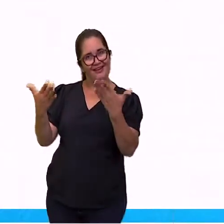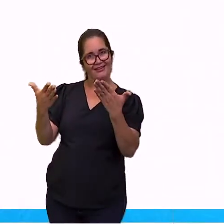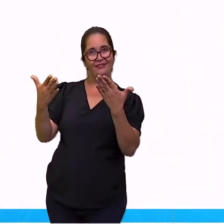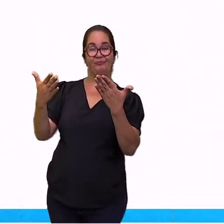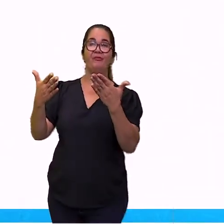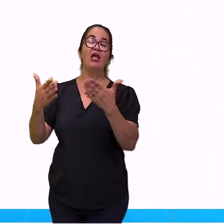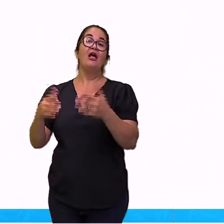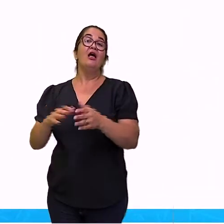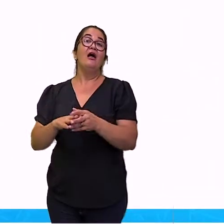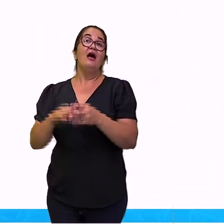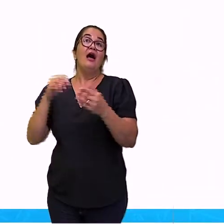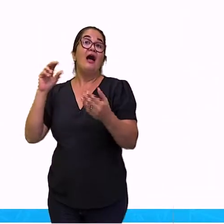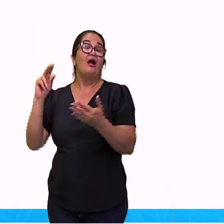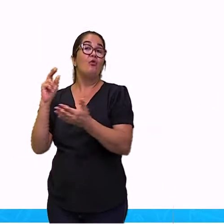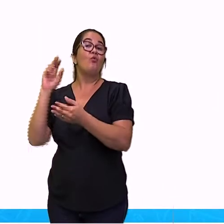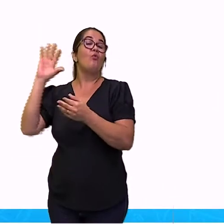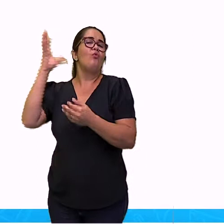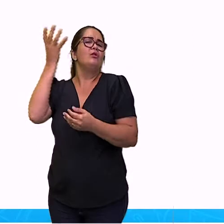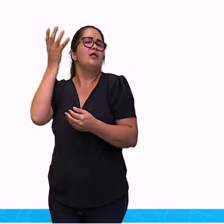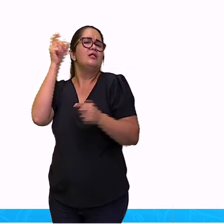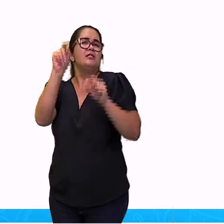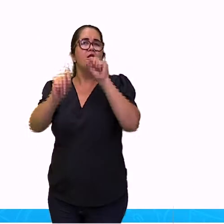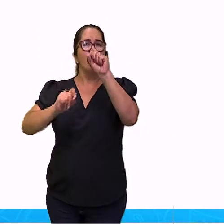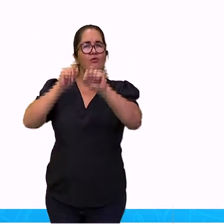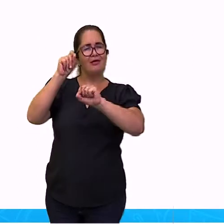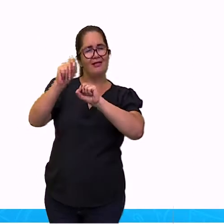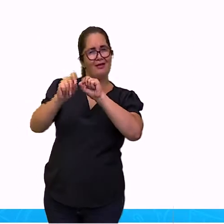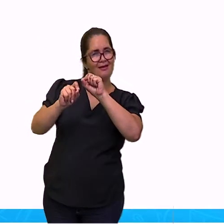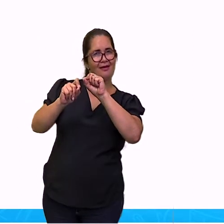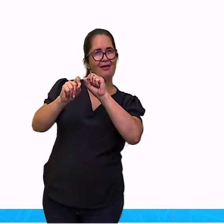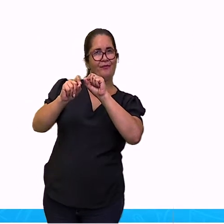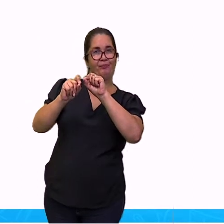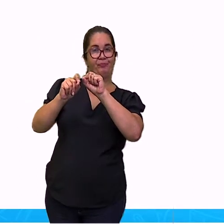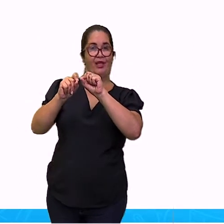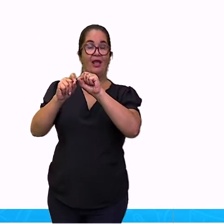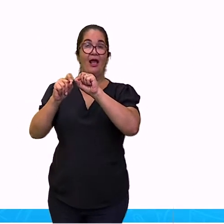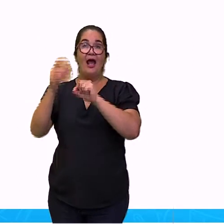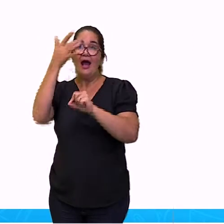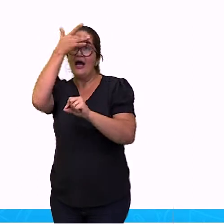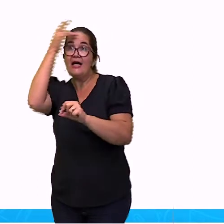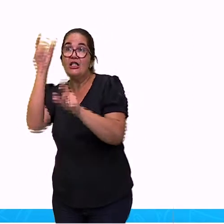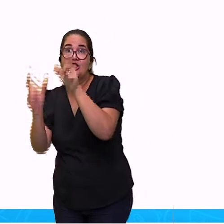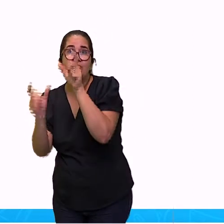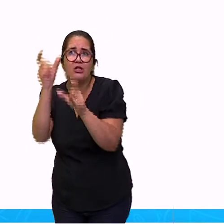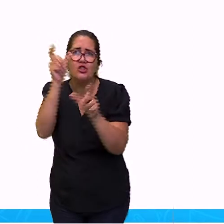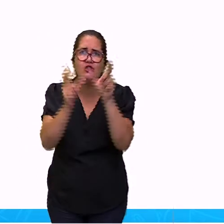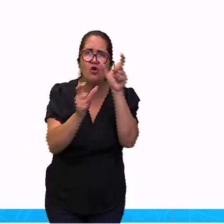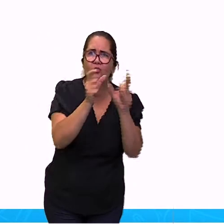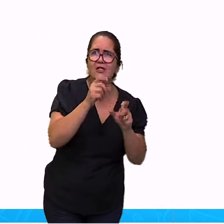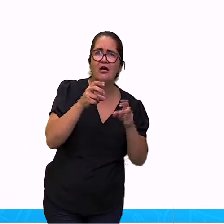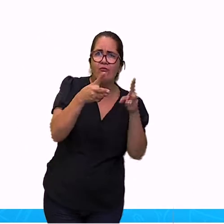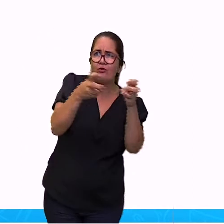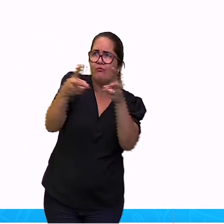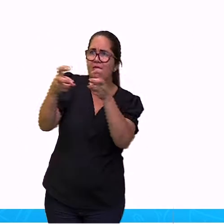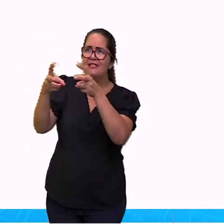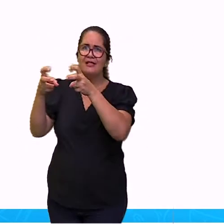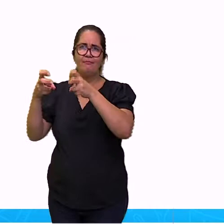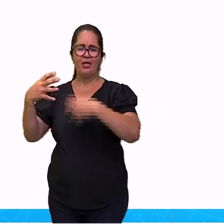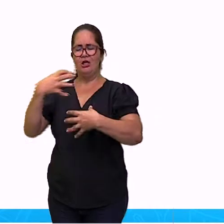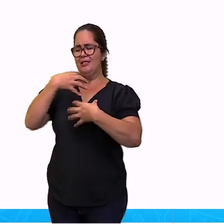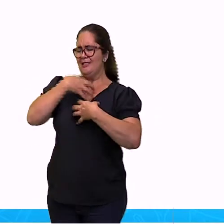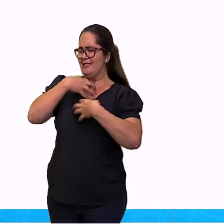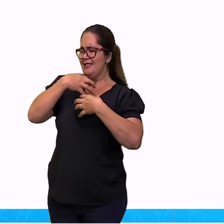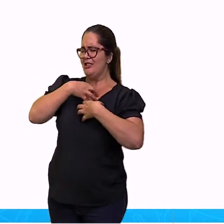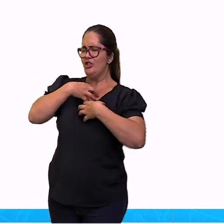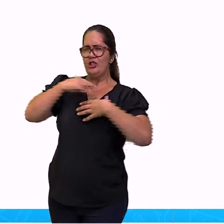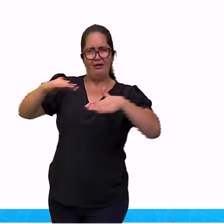novos ritmos, intensidades sonoras, as pessoas foram combinando os movimentos do corpo e são as